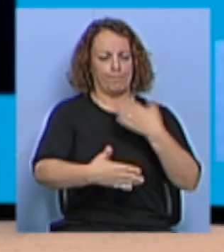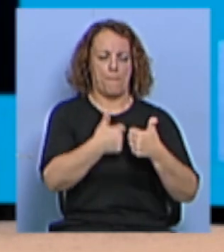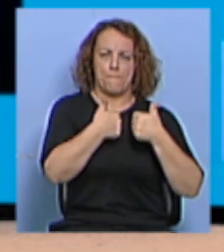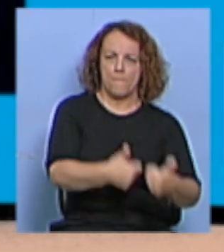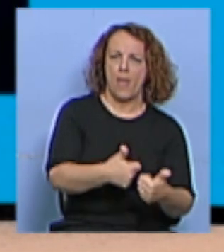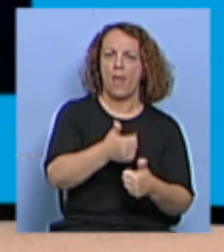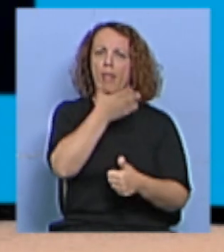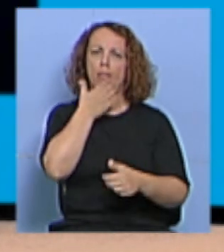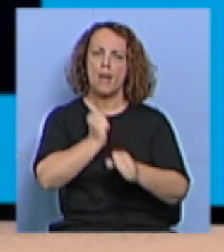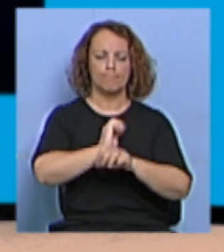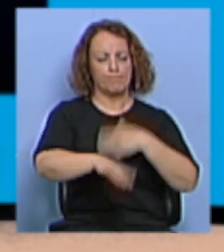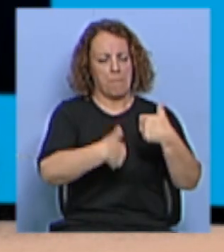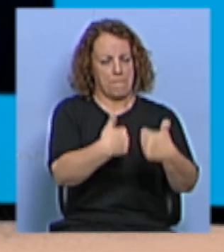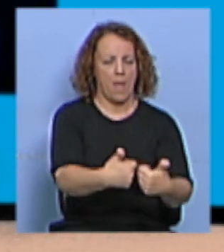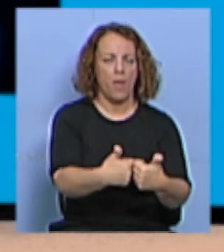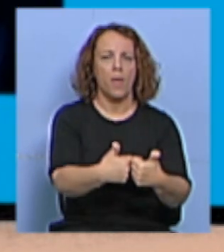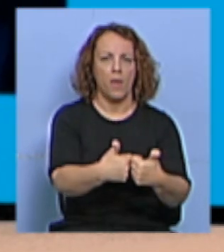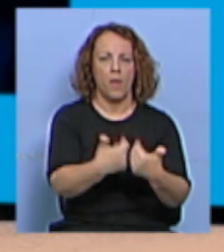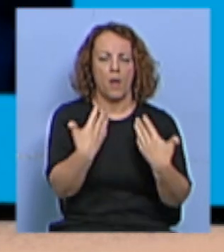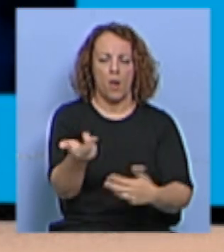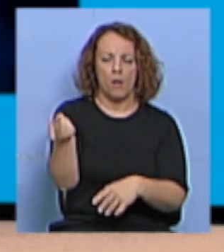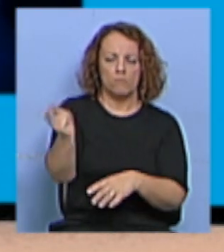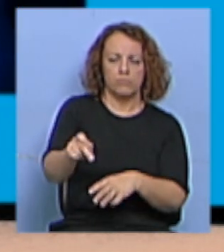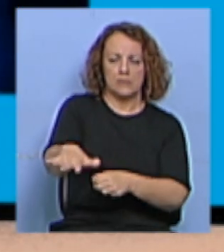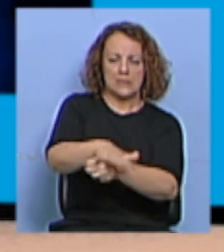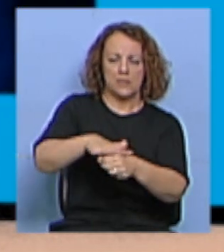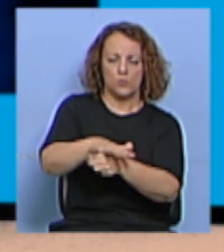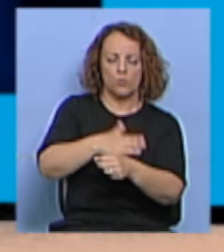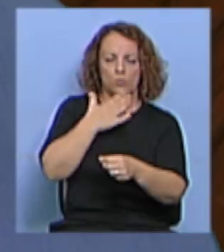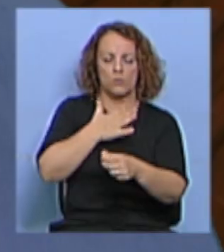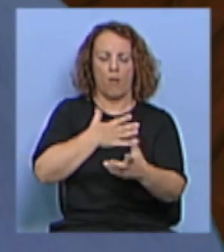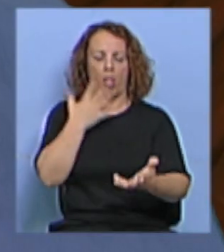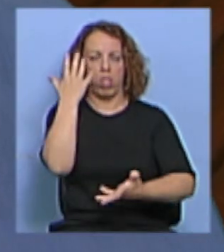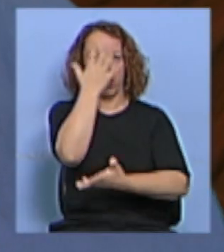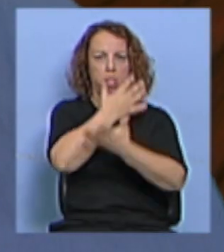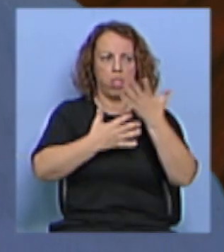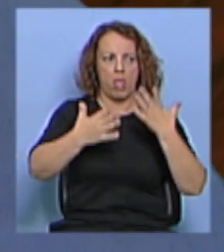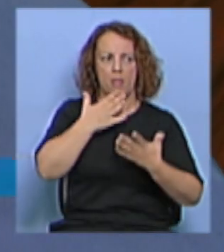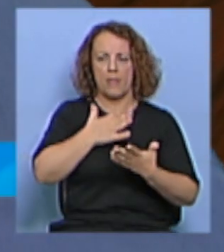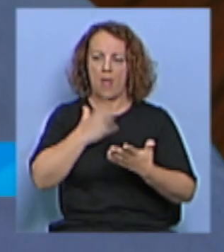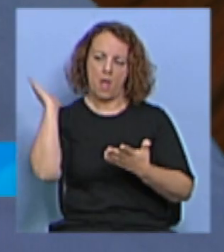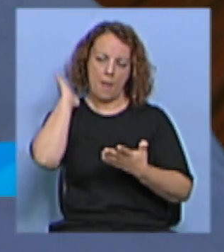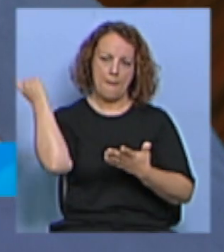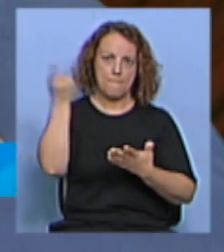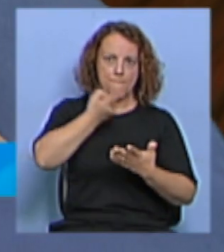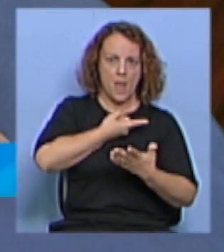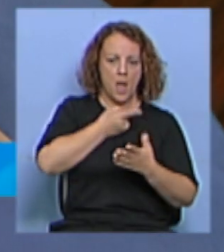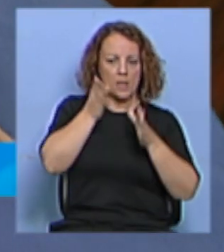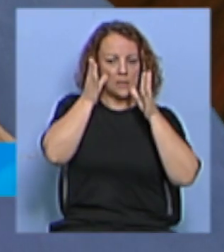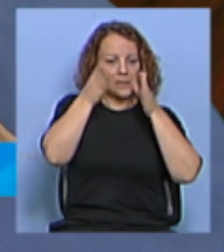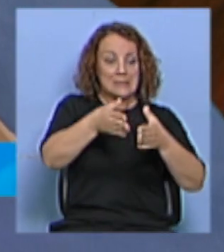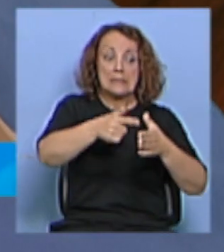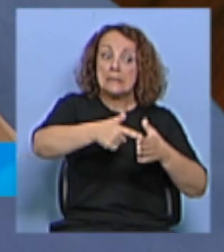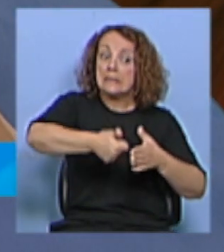ser eficazes, é muito afetada por este tipo de situação e obriga-nos, mais uma vez, a recentrar no